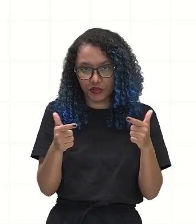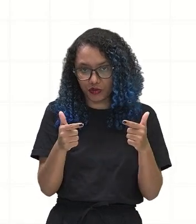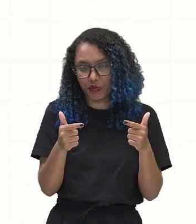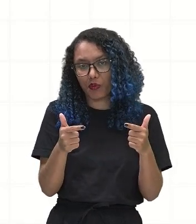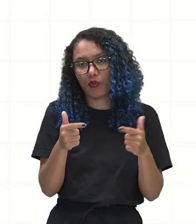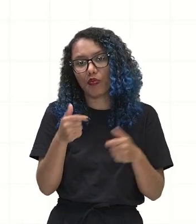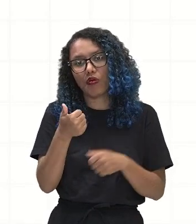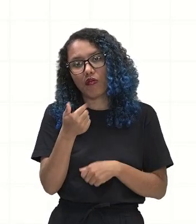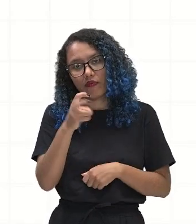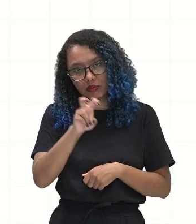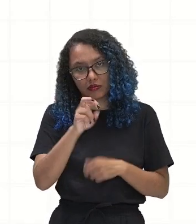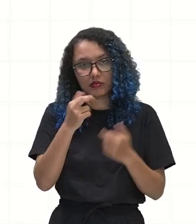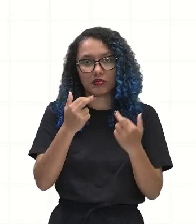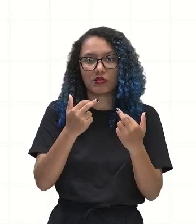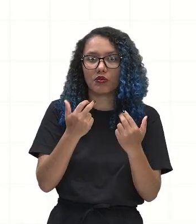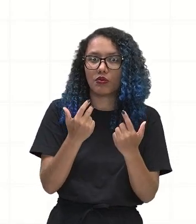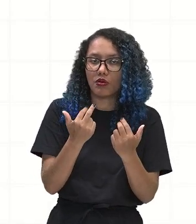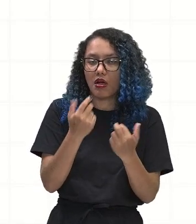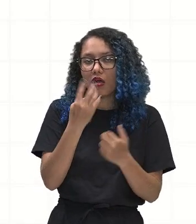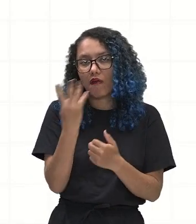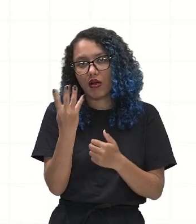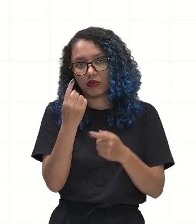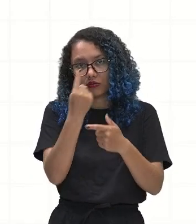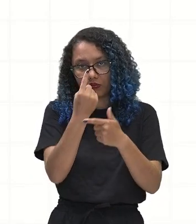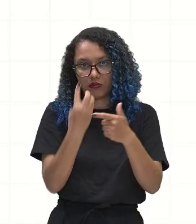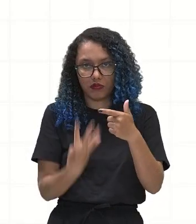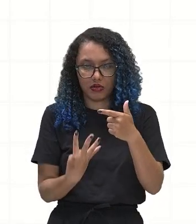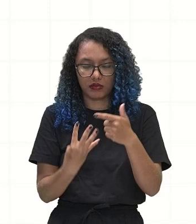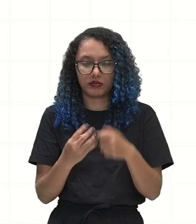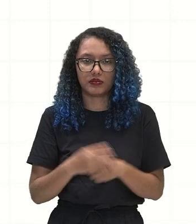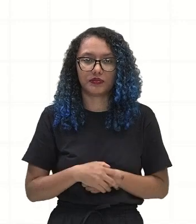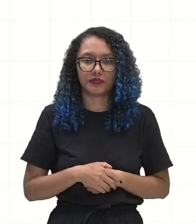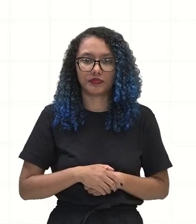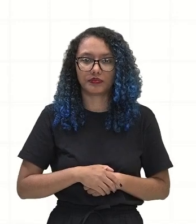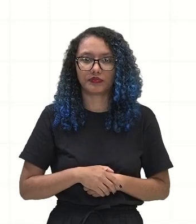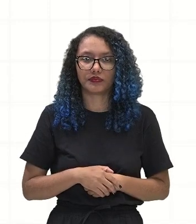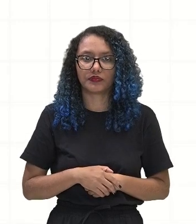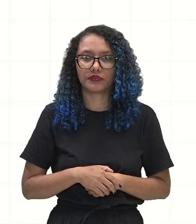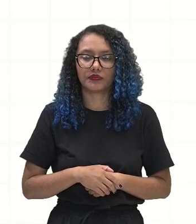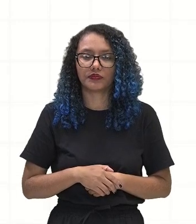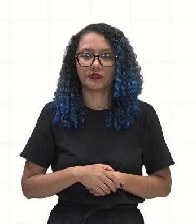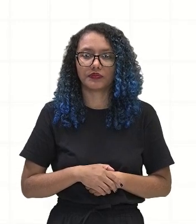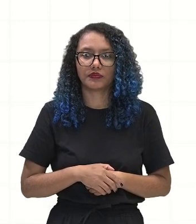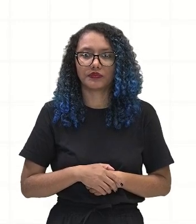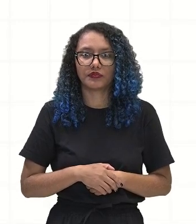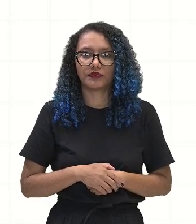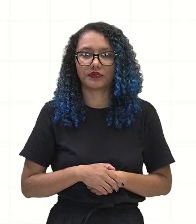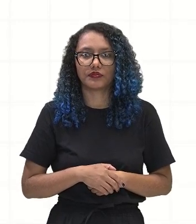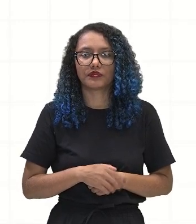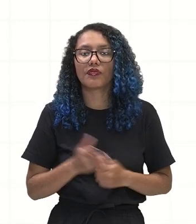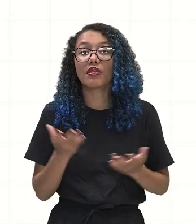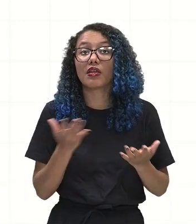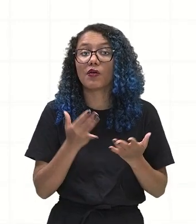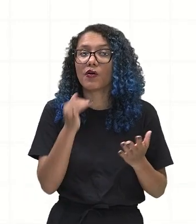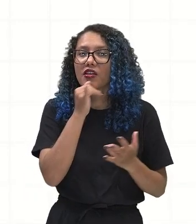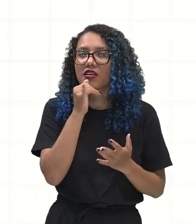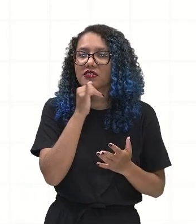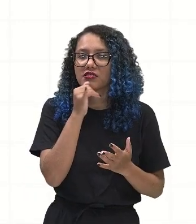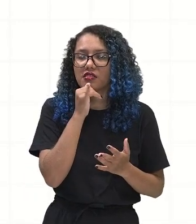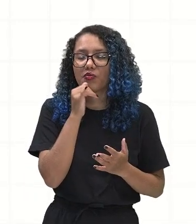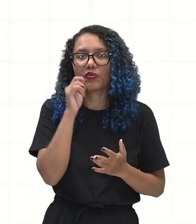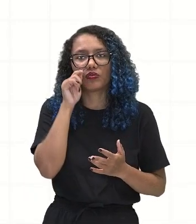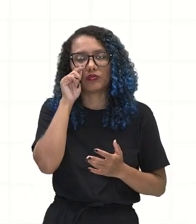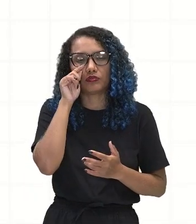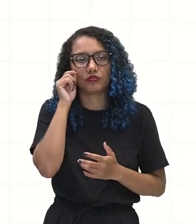tá? Muito bem. Vamos aqui para alguns exemplos envolvendo alguns